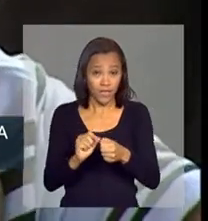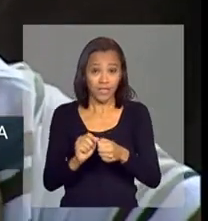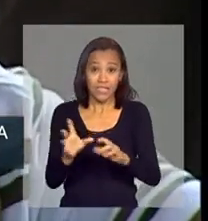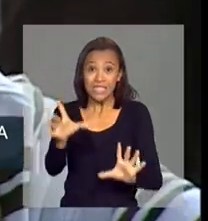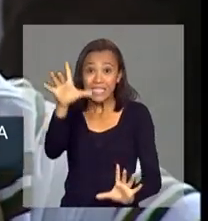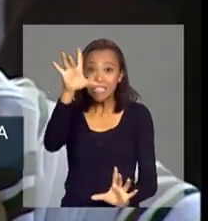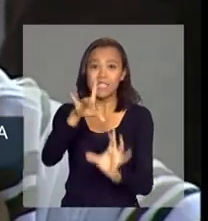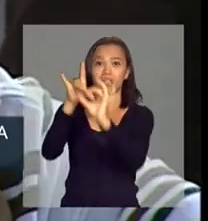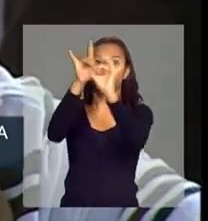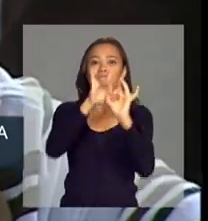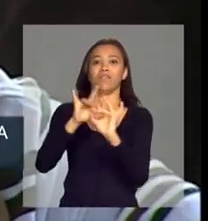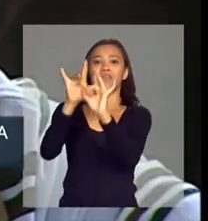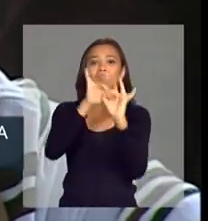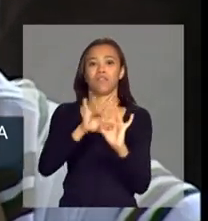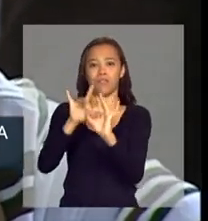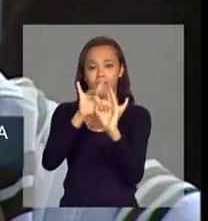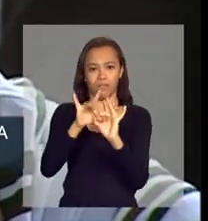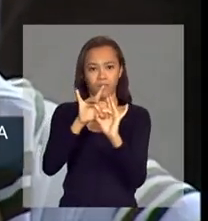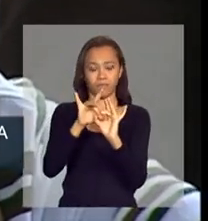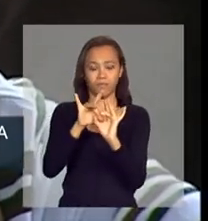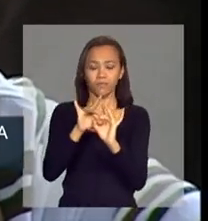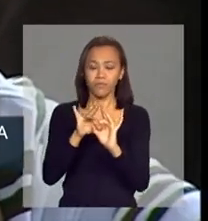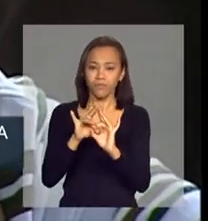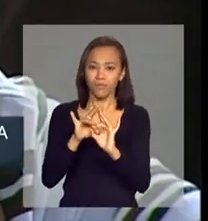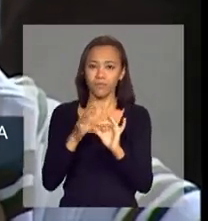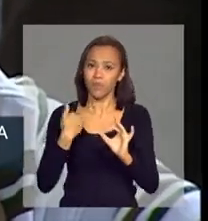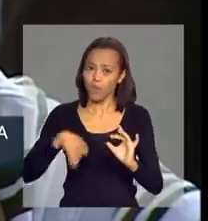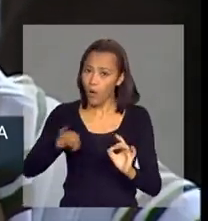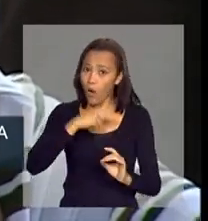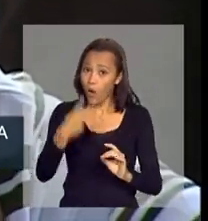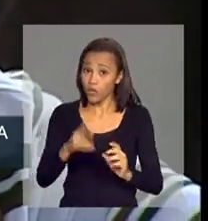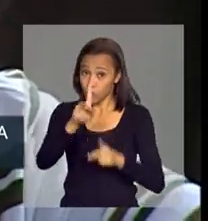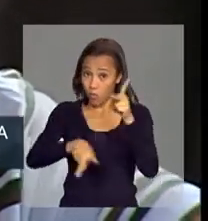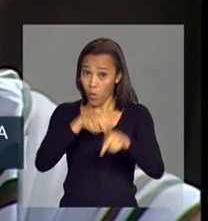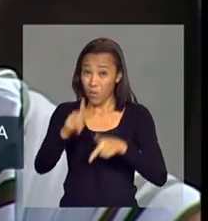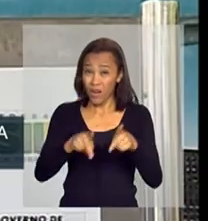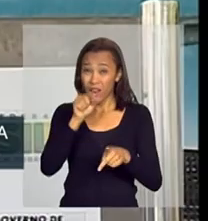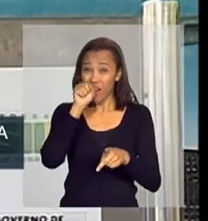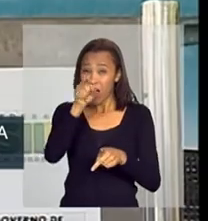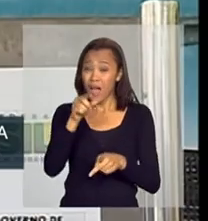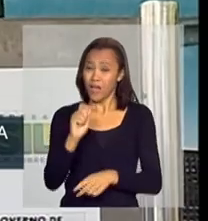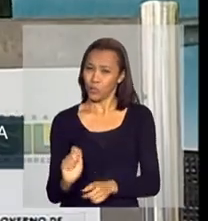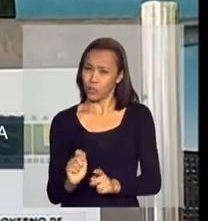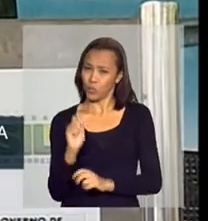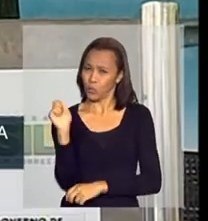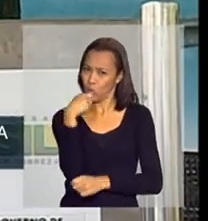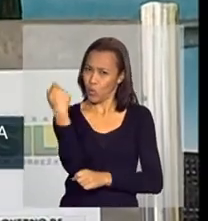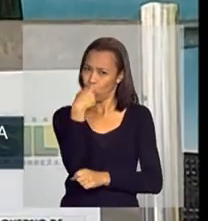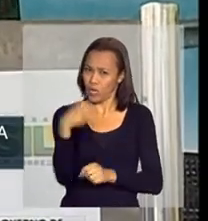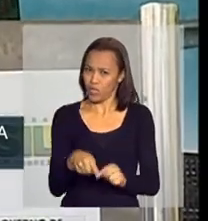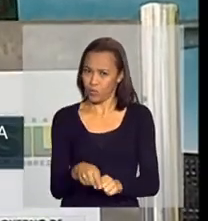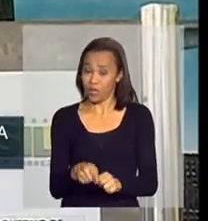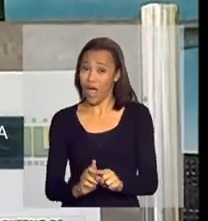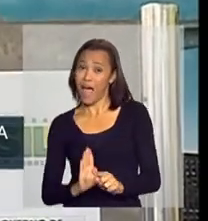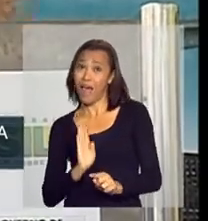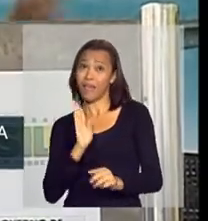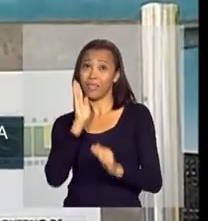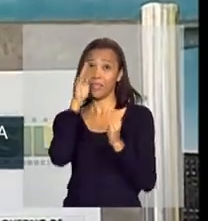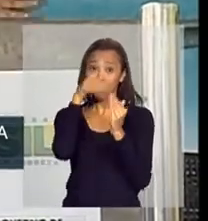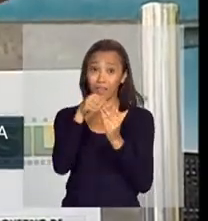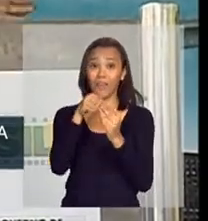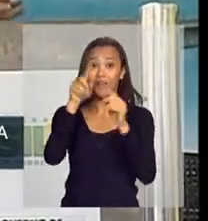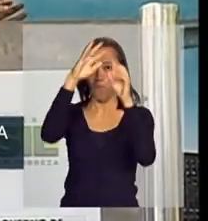nós, brasileiros, lá do Chuí, no Rio Grande do Sul, até o Oiapoque.